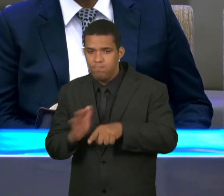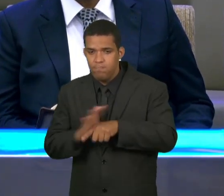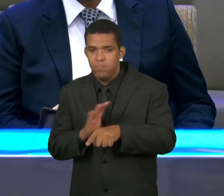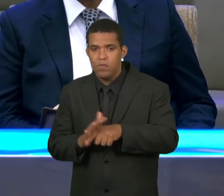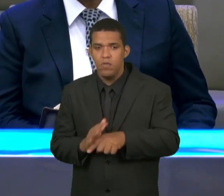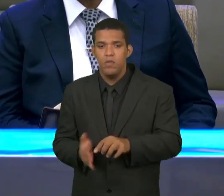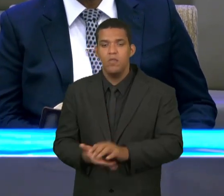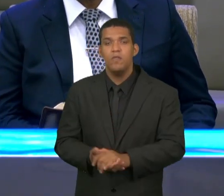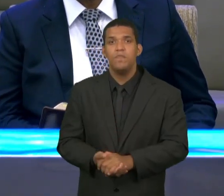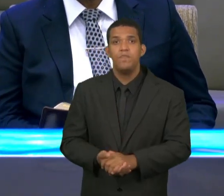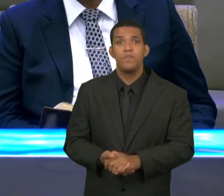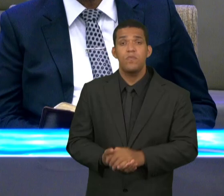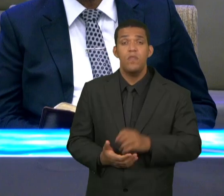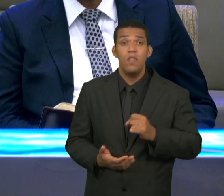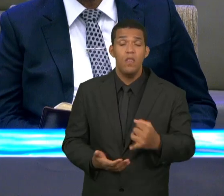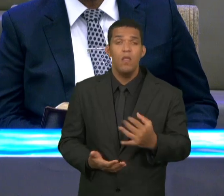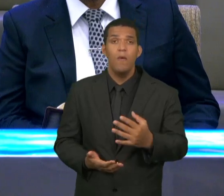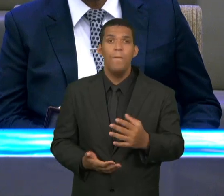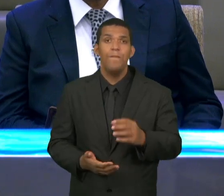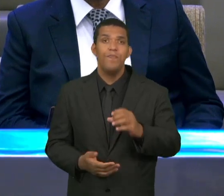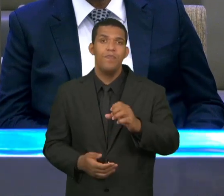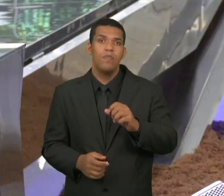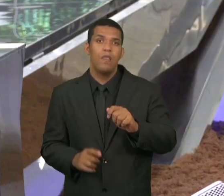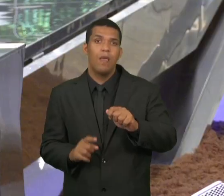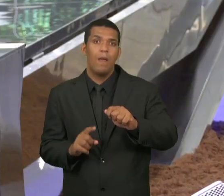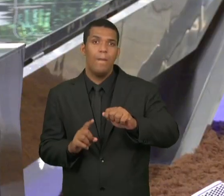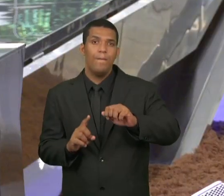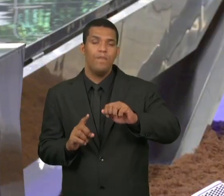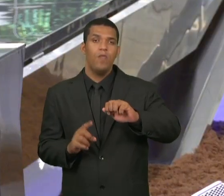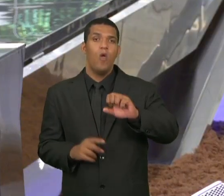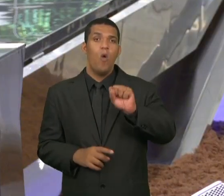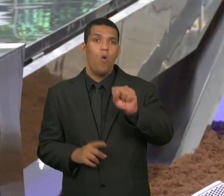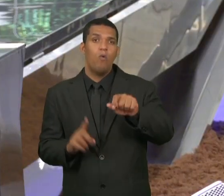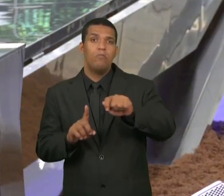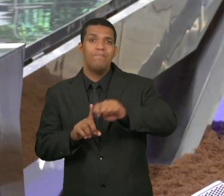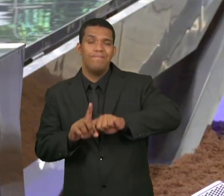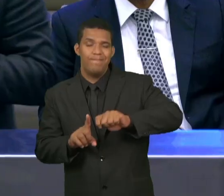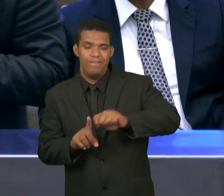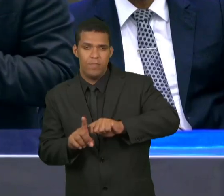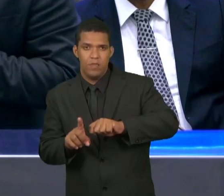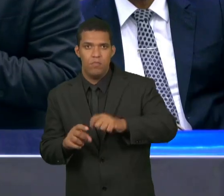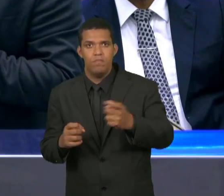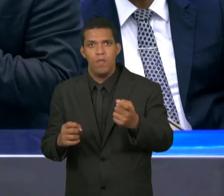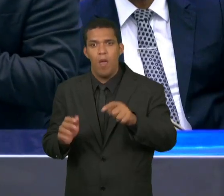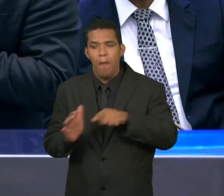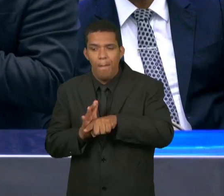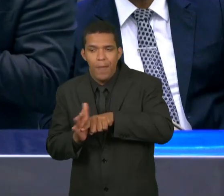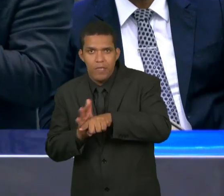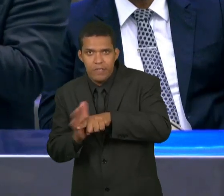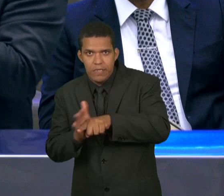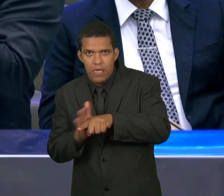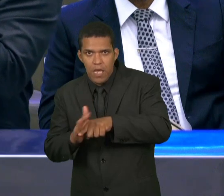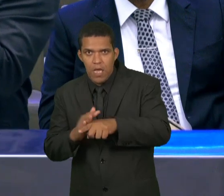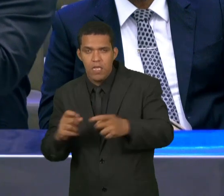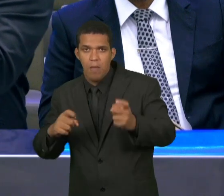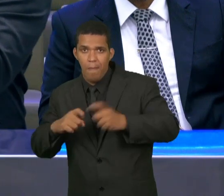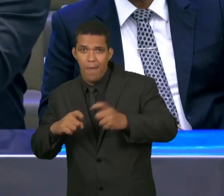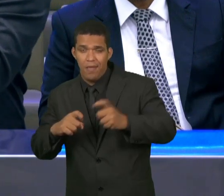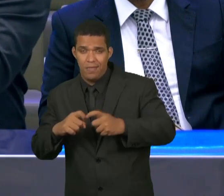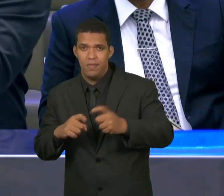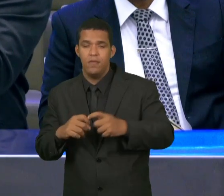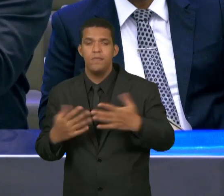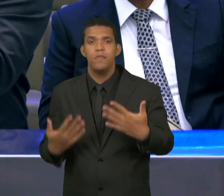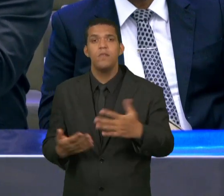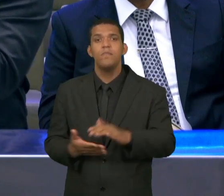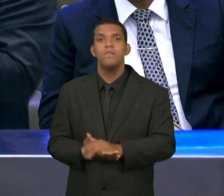somente nos primeiros 8 meses encontraram em levantamentos de prescrições médicas mais de